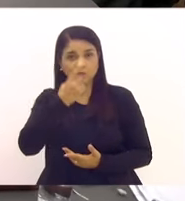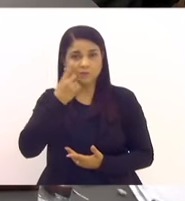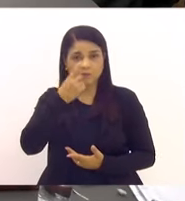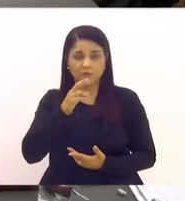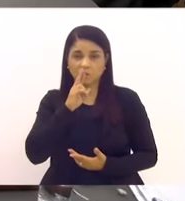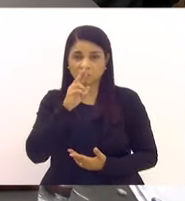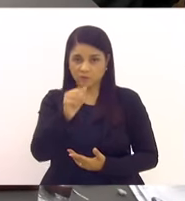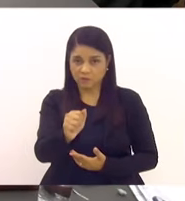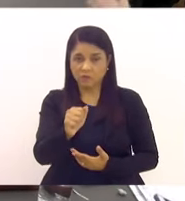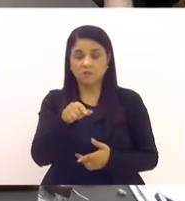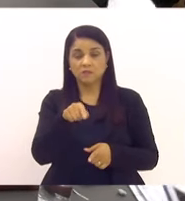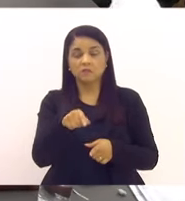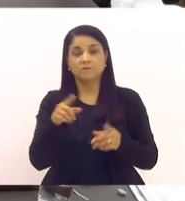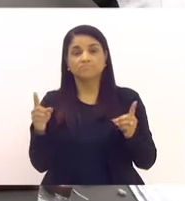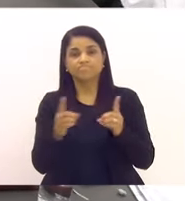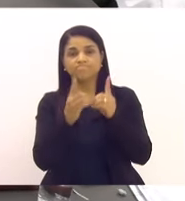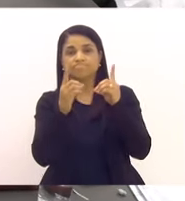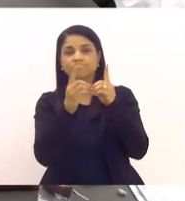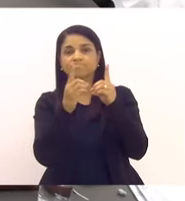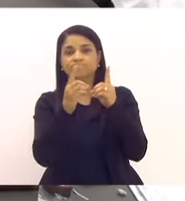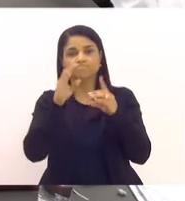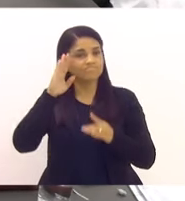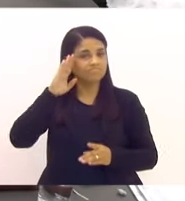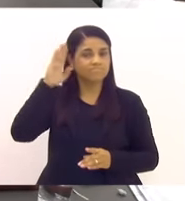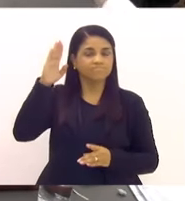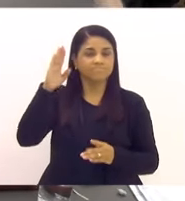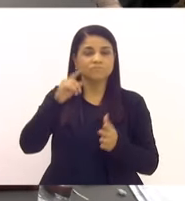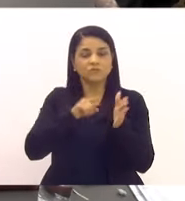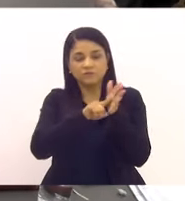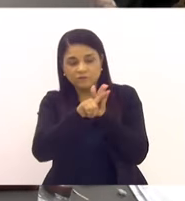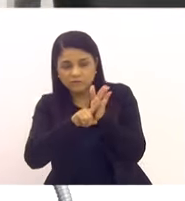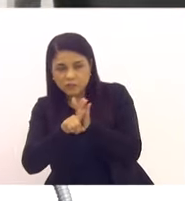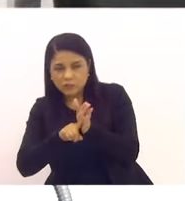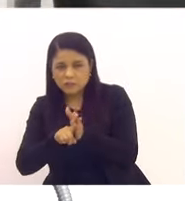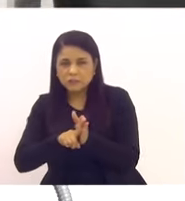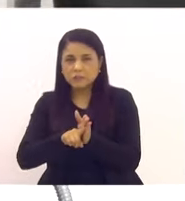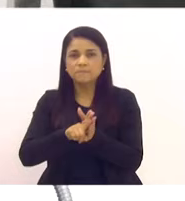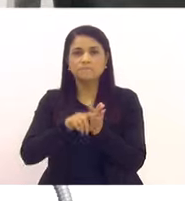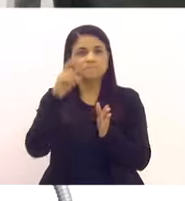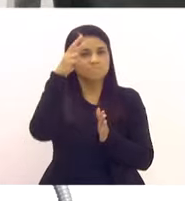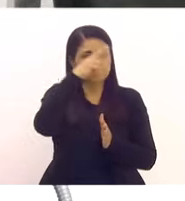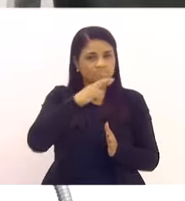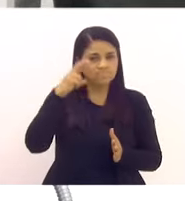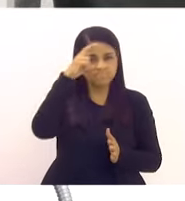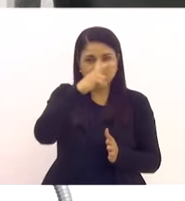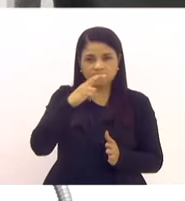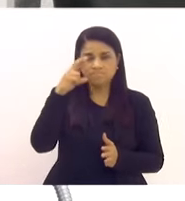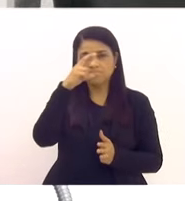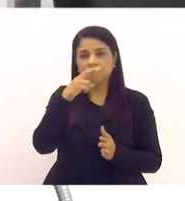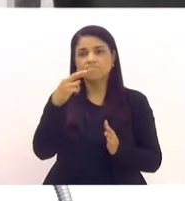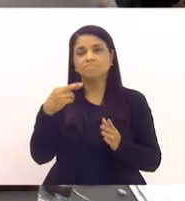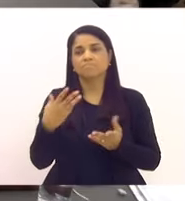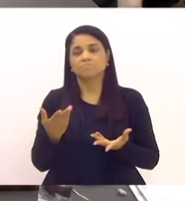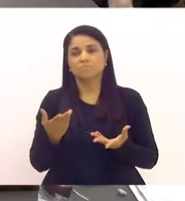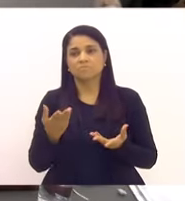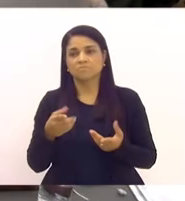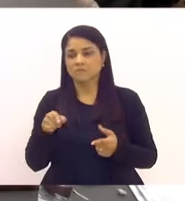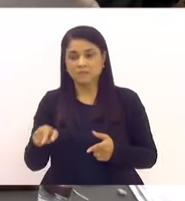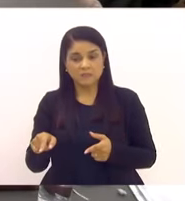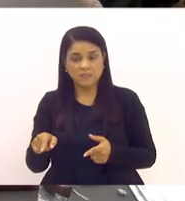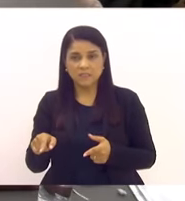prioridade no atendimento e de investigação Exatamente. E de interprocessual. Então, não convinha a ele